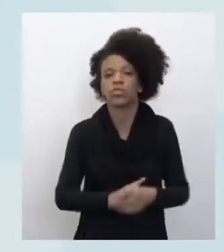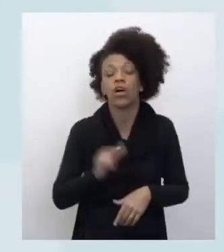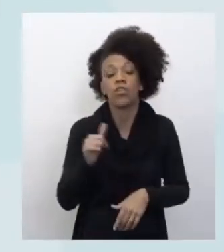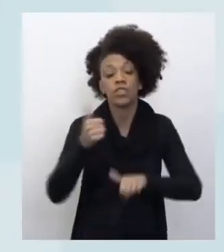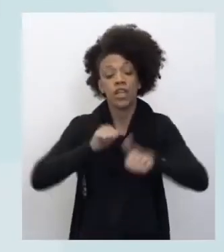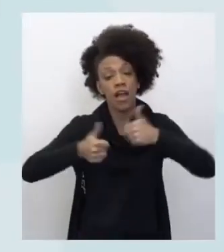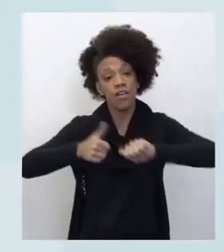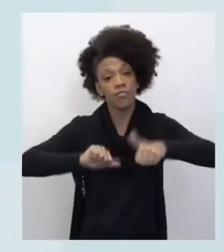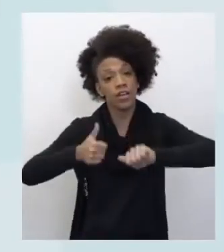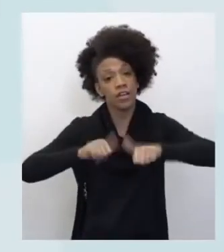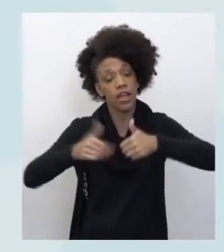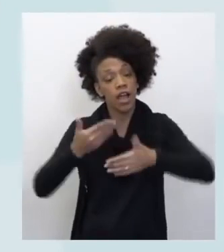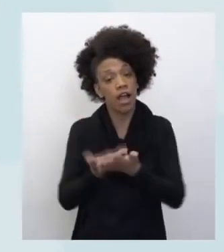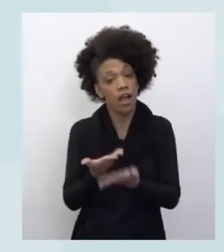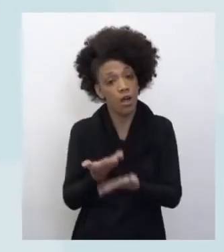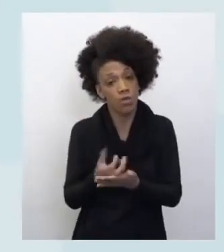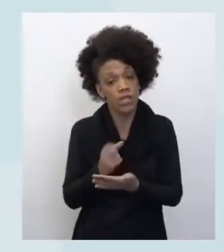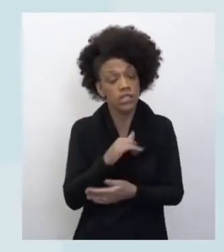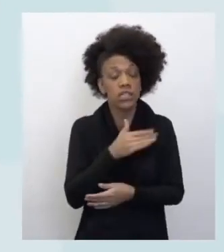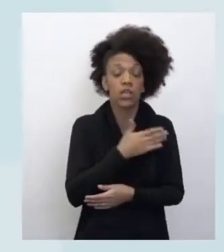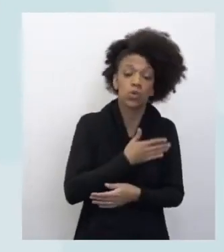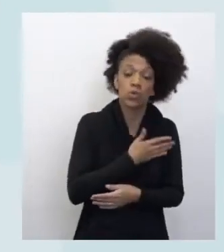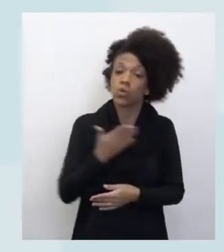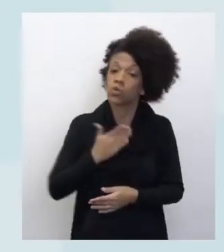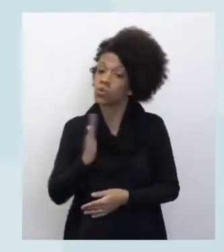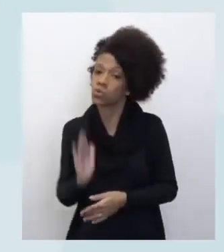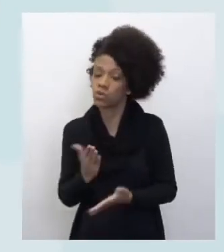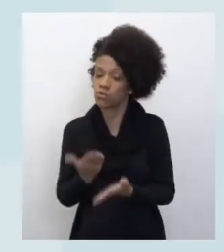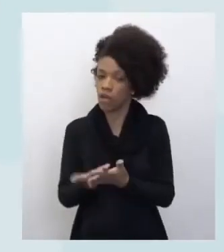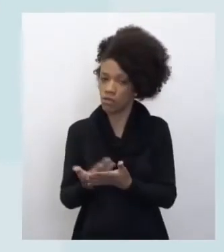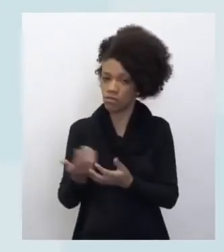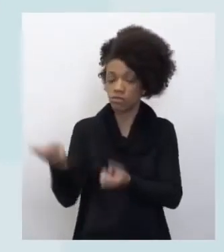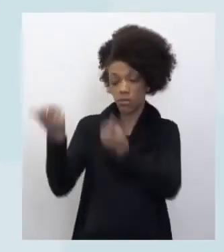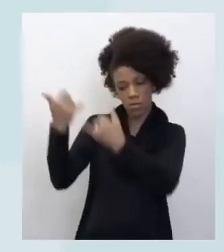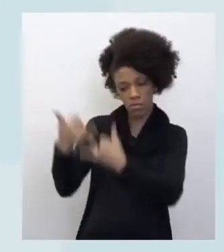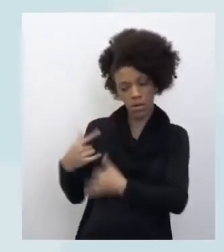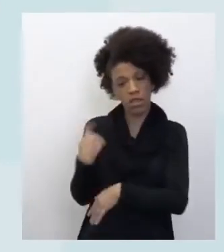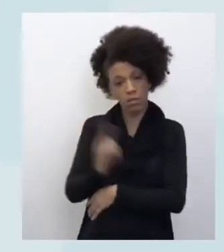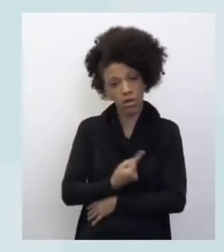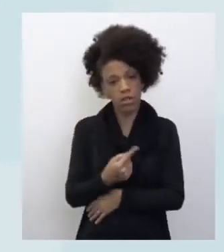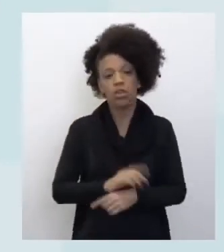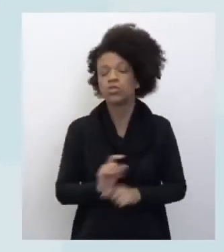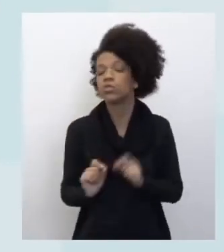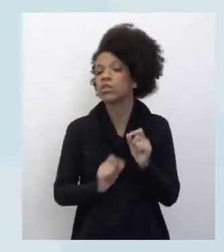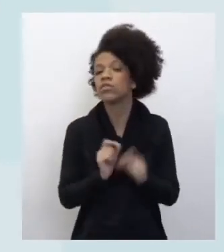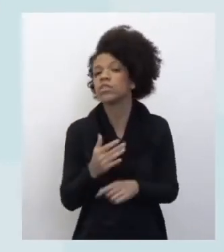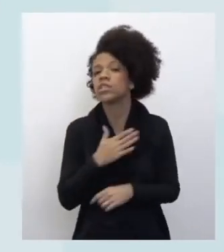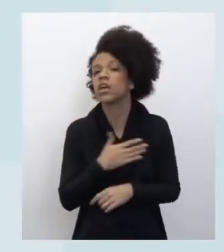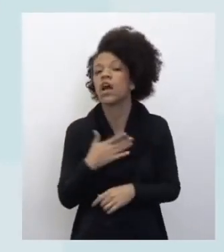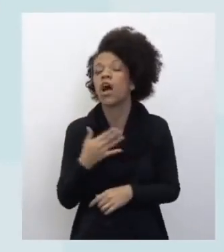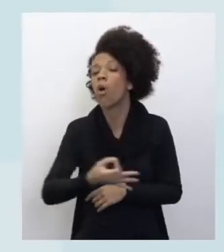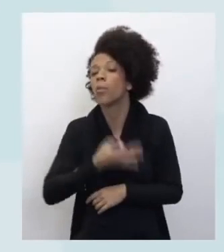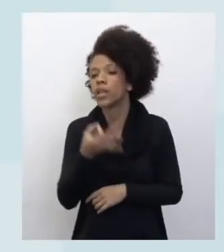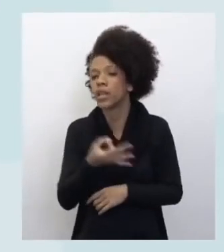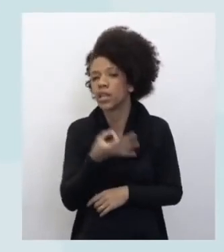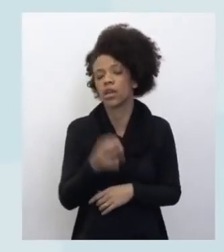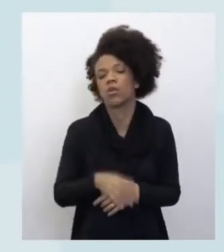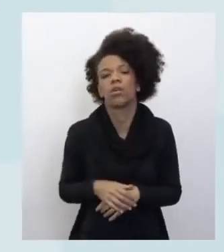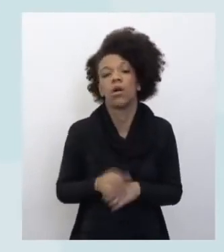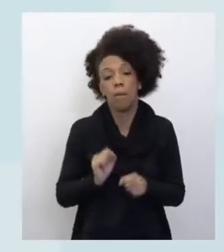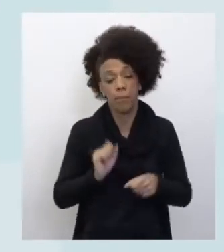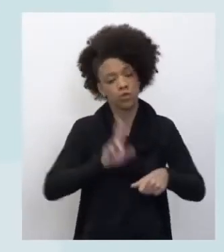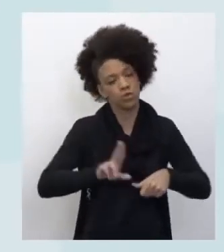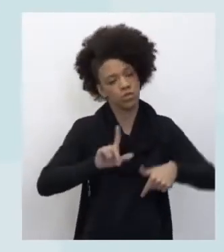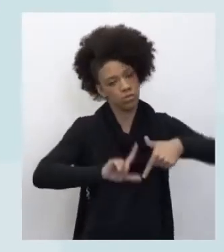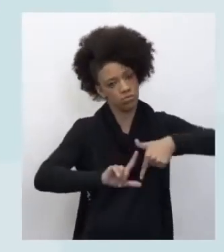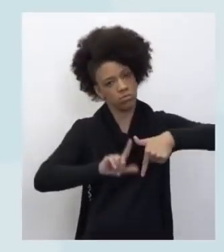pra gente se você gostou da aula ou não. Então, conta pra gente o que você achou da aula que você acabou de assistir. Então, você pode usar o QR